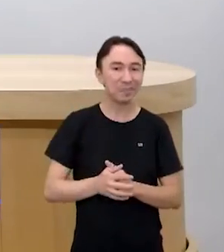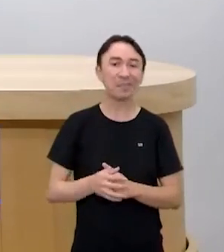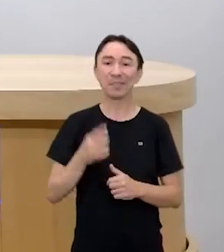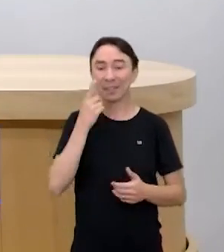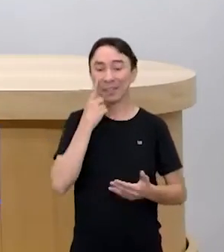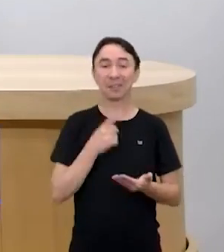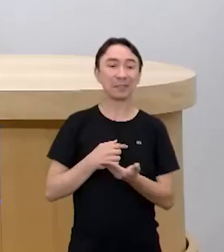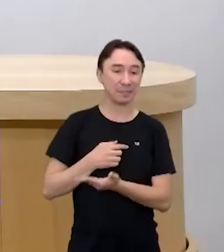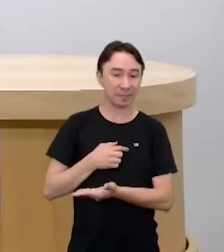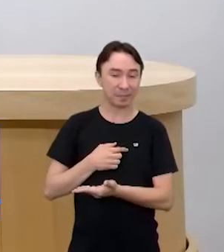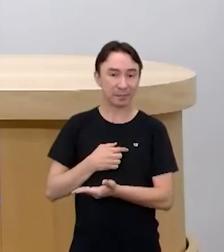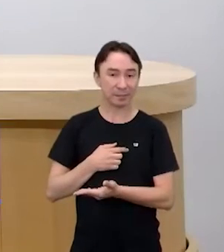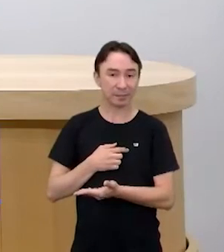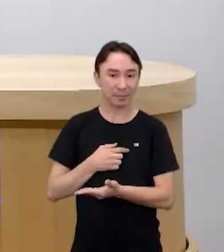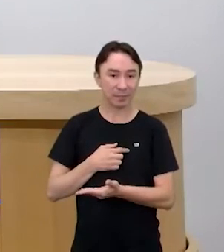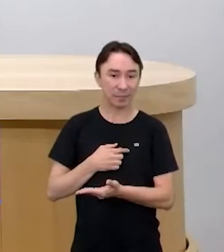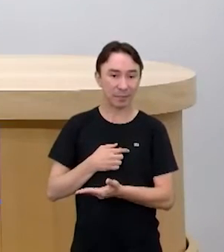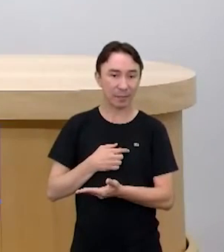exemplo disso. Porque